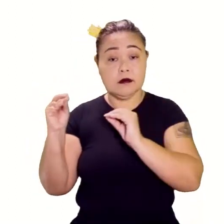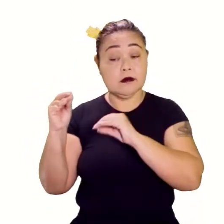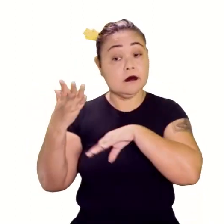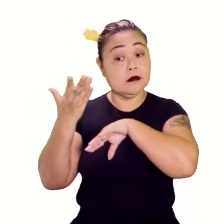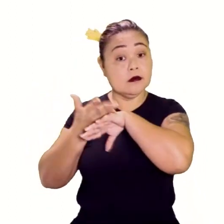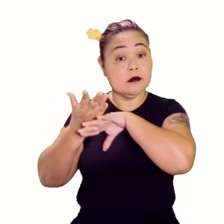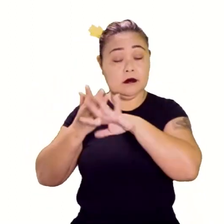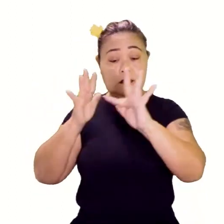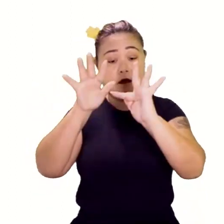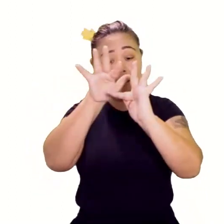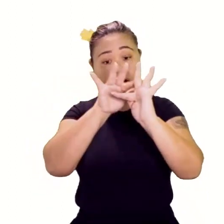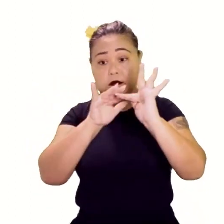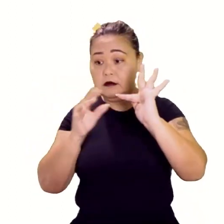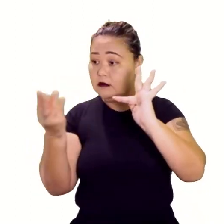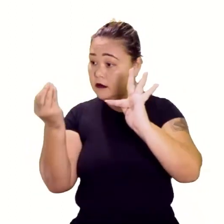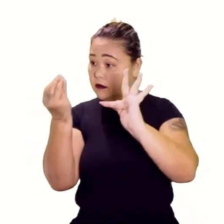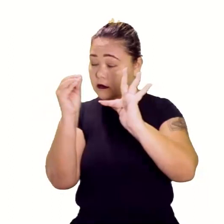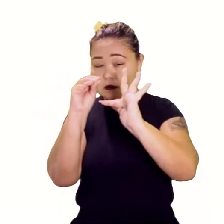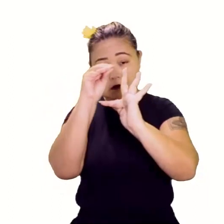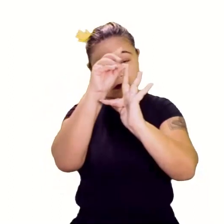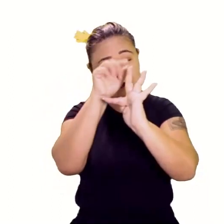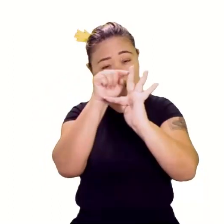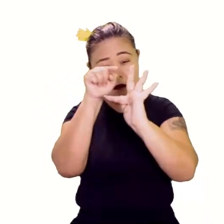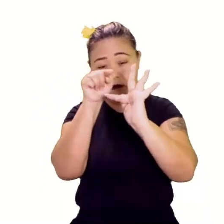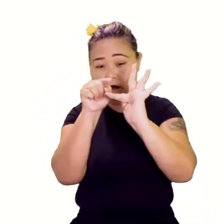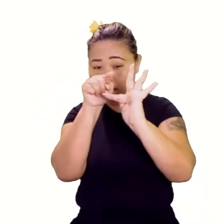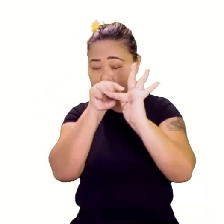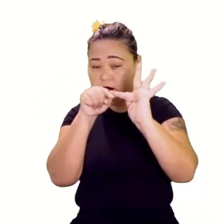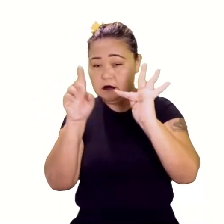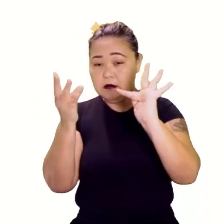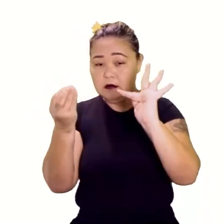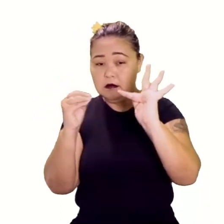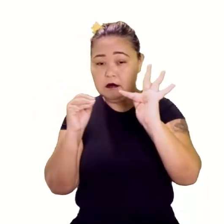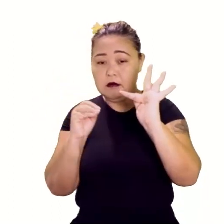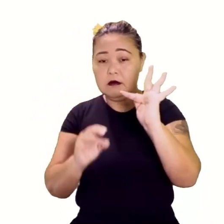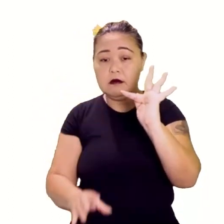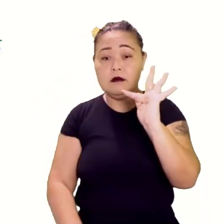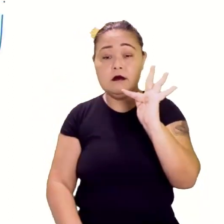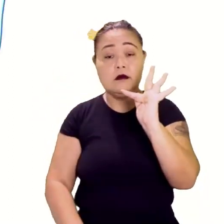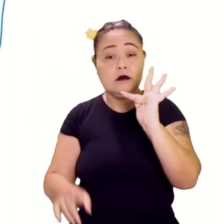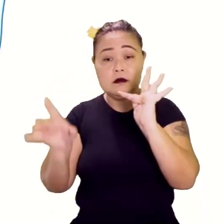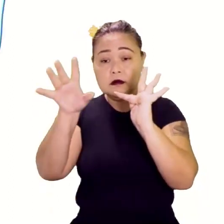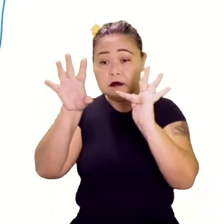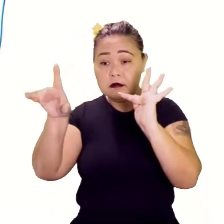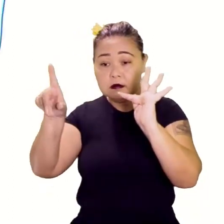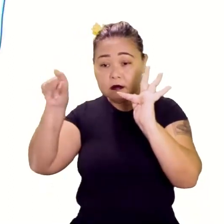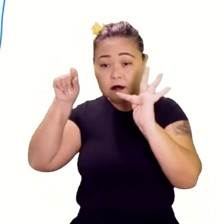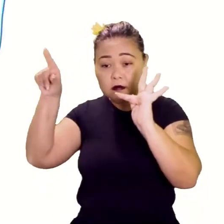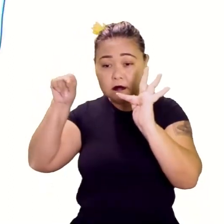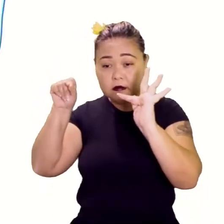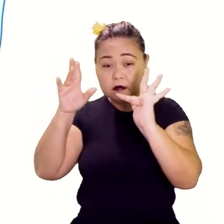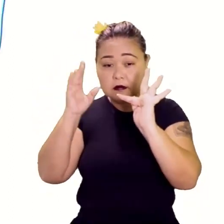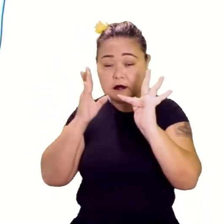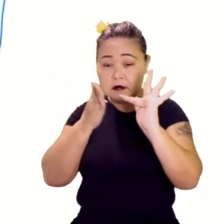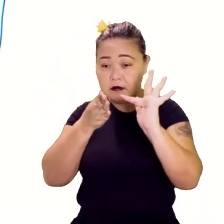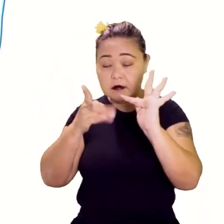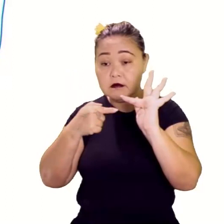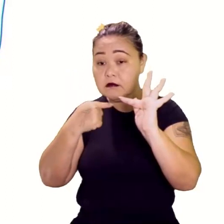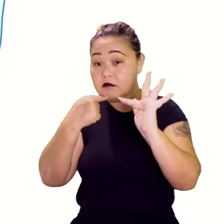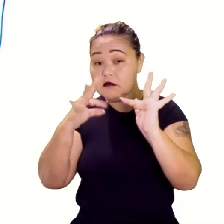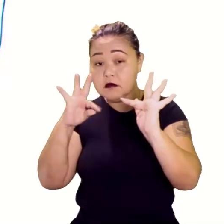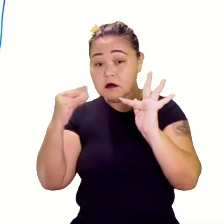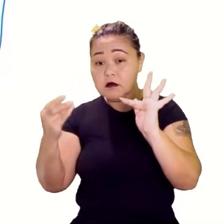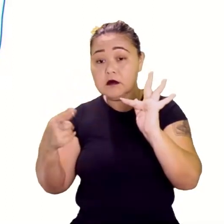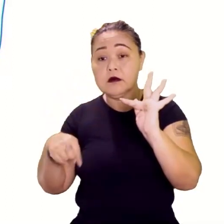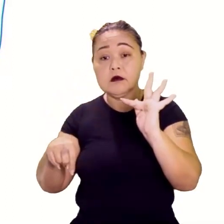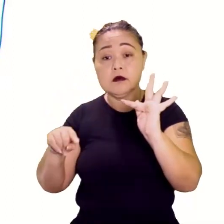em prática no gráfico. Vamos ver? Vamos lá, vamos pegar esses valores no meio aqui? Pode ser? Pode. Né? Porque a gente não tem